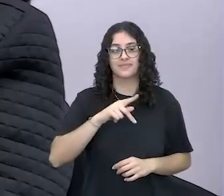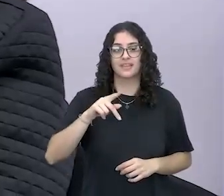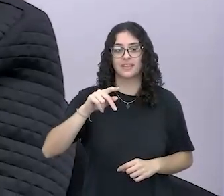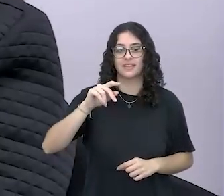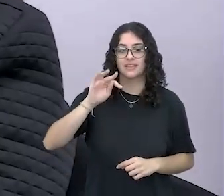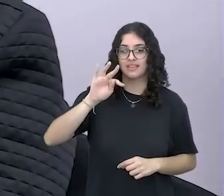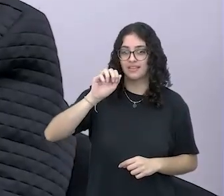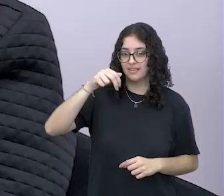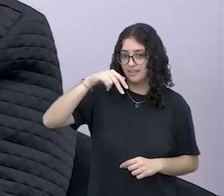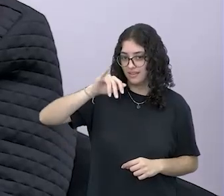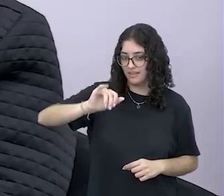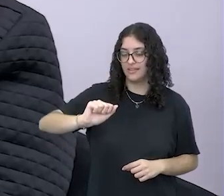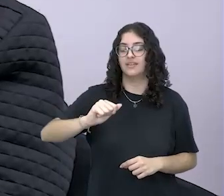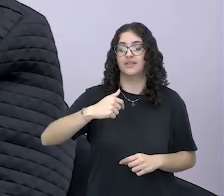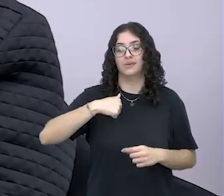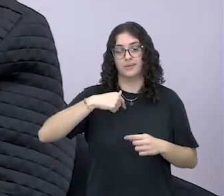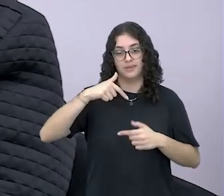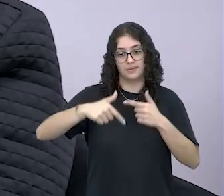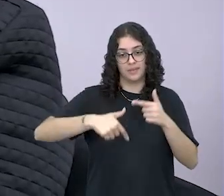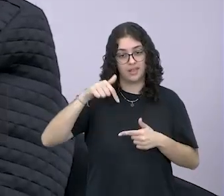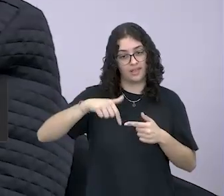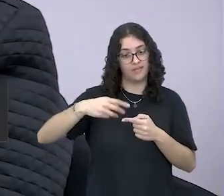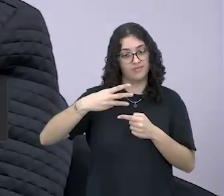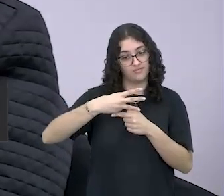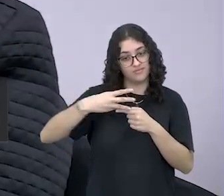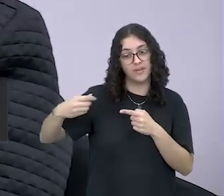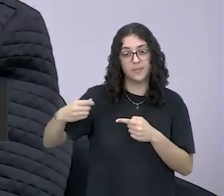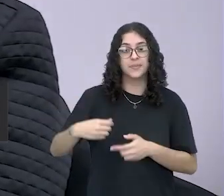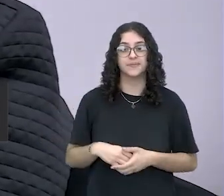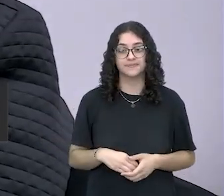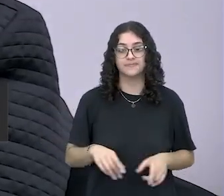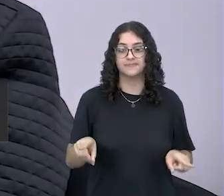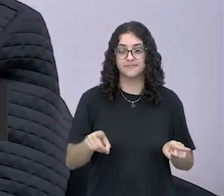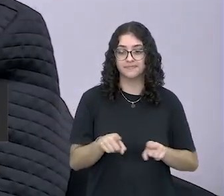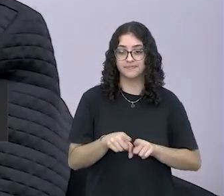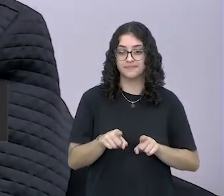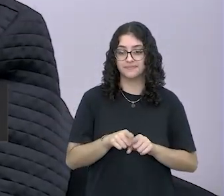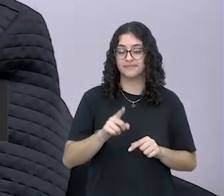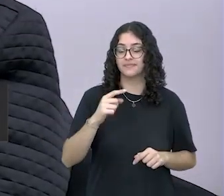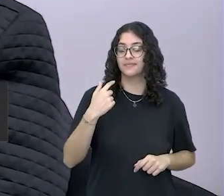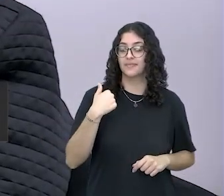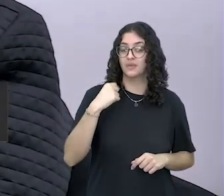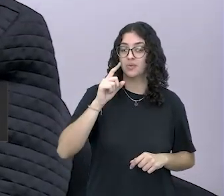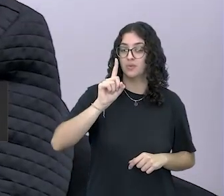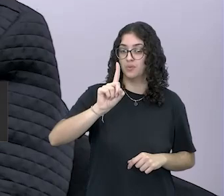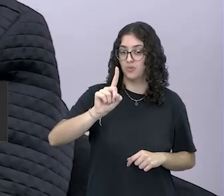Tânia. Eu sou formadora IFAP, eu sou uma mulher de